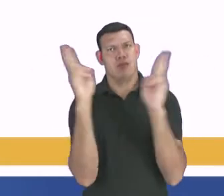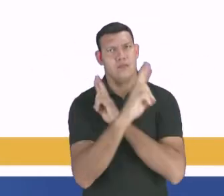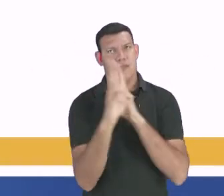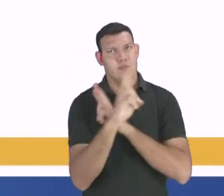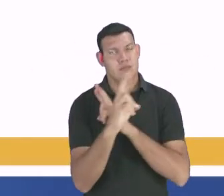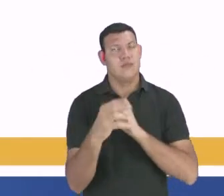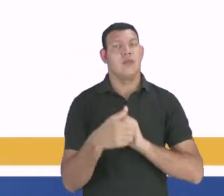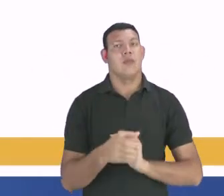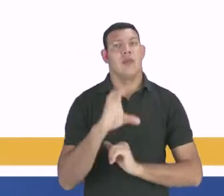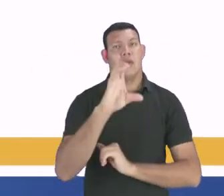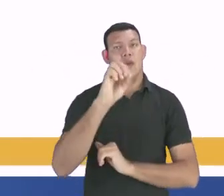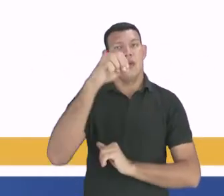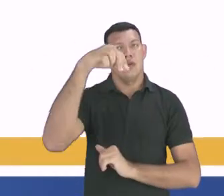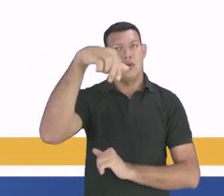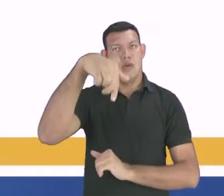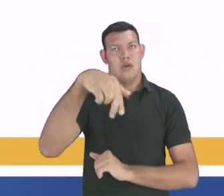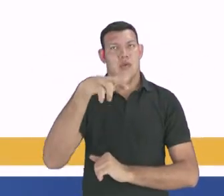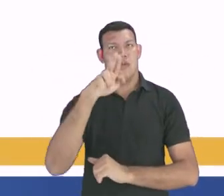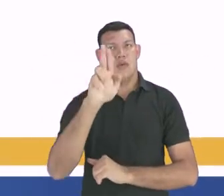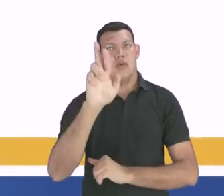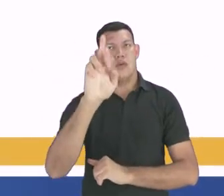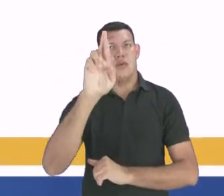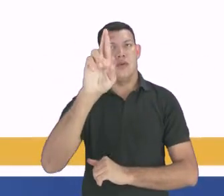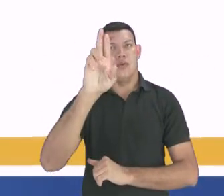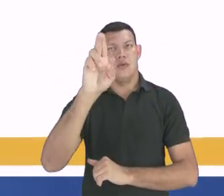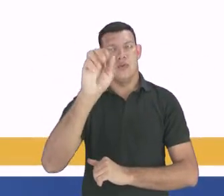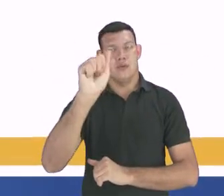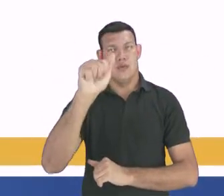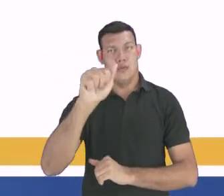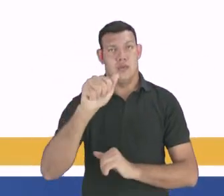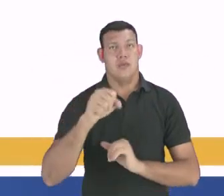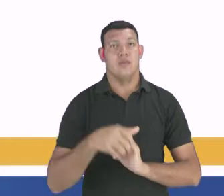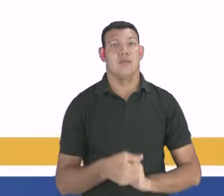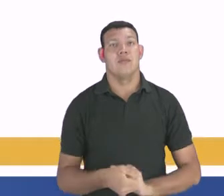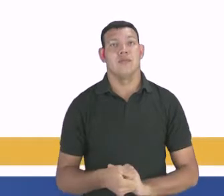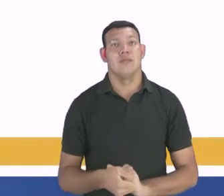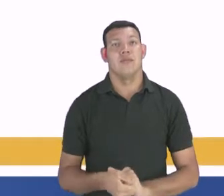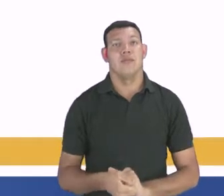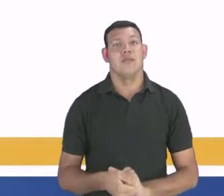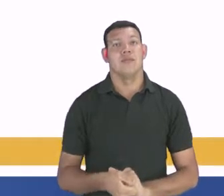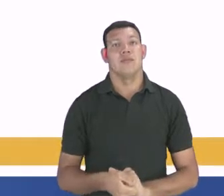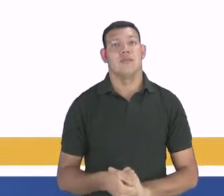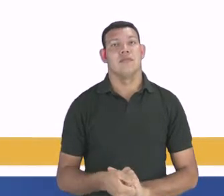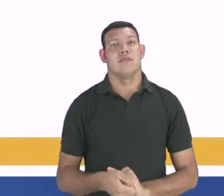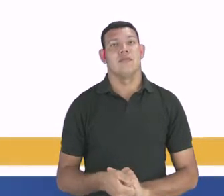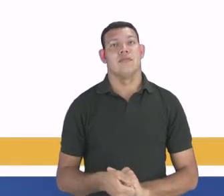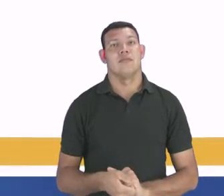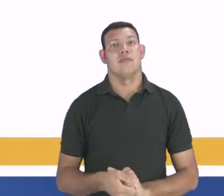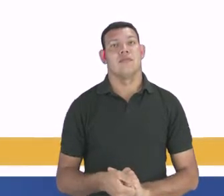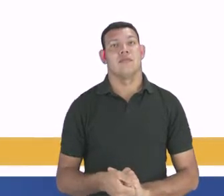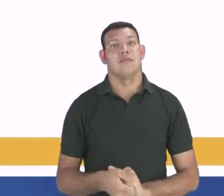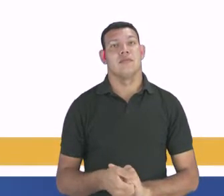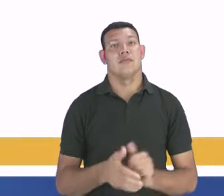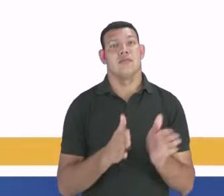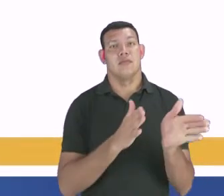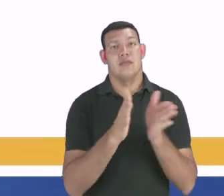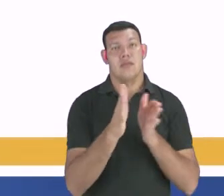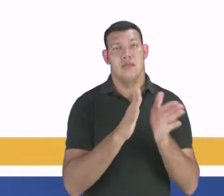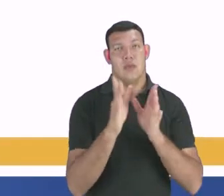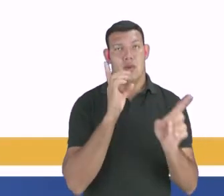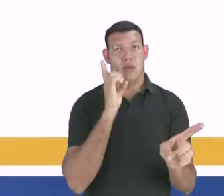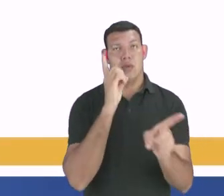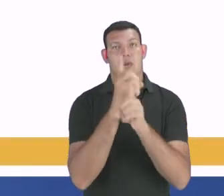côngruos, tudo bem? Então, as extremidades dos intervalos encontrados, temos a solução geral nos